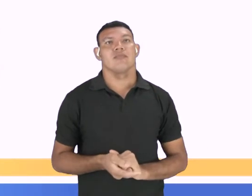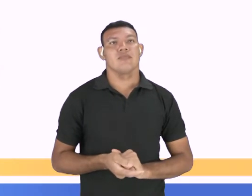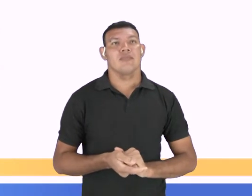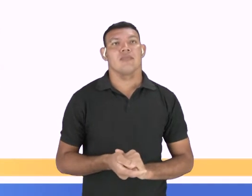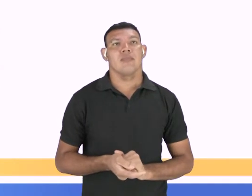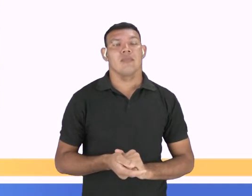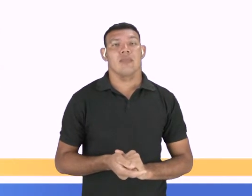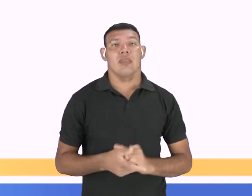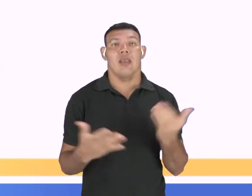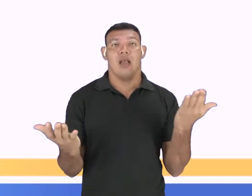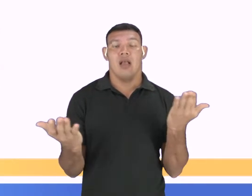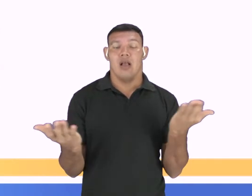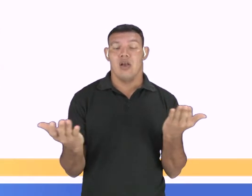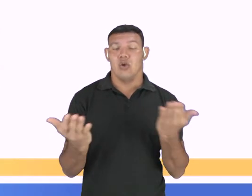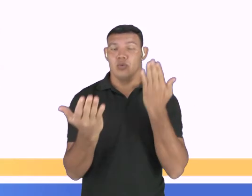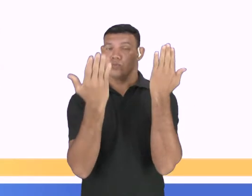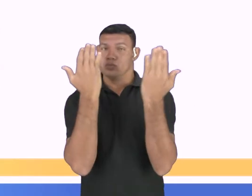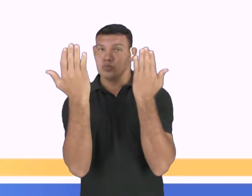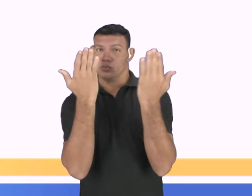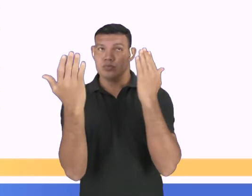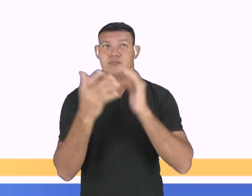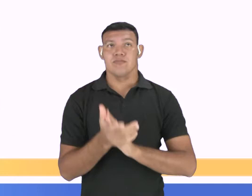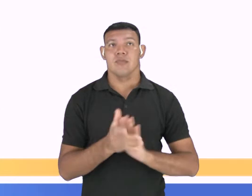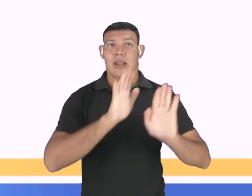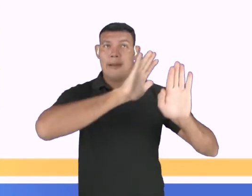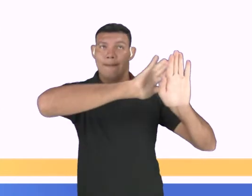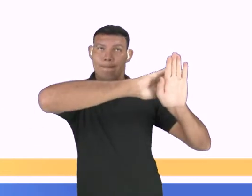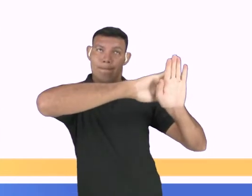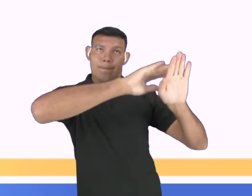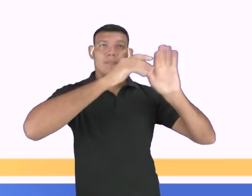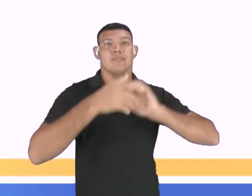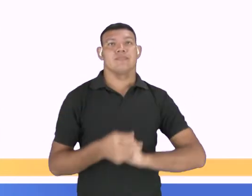Vamos fazer aqui uma comparação entre as duas ideias, né?